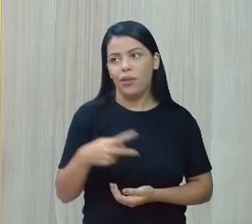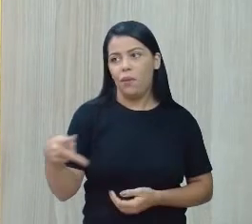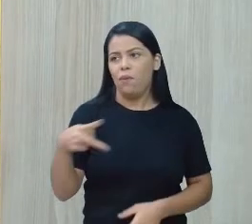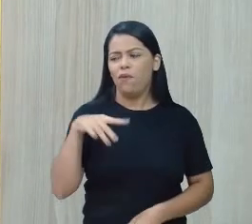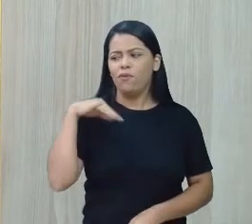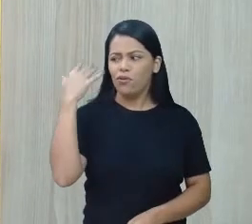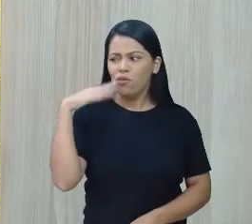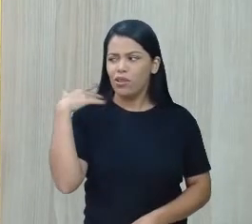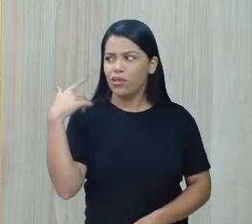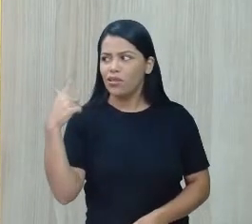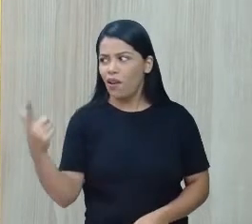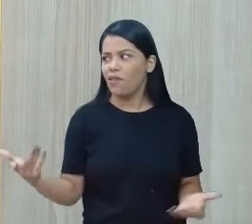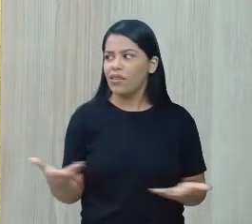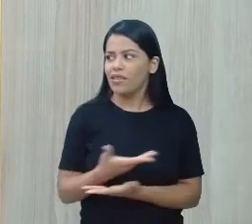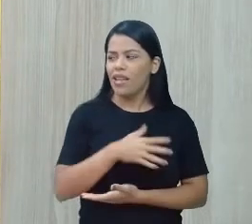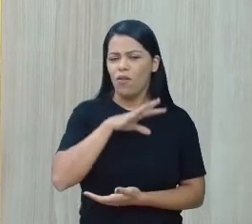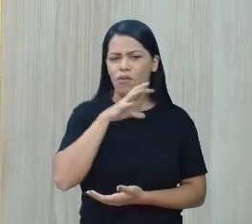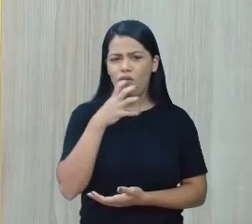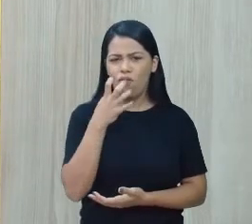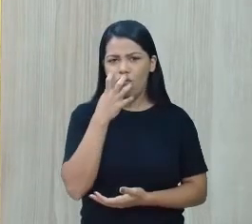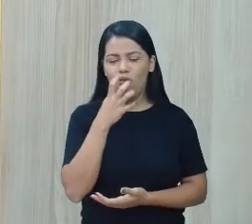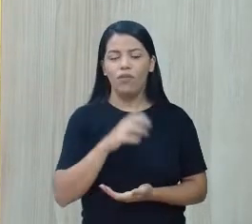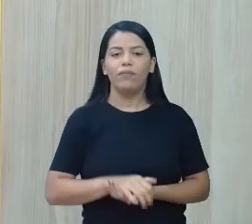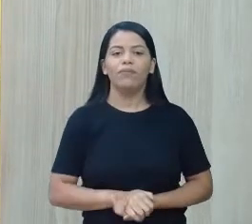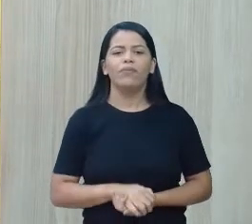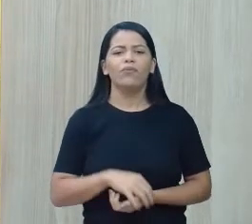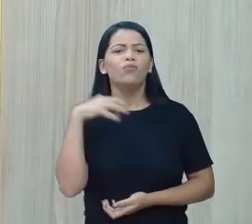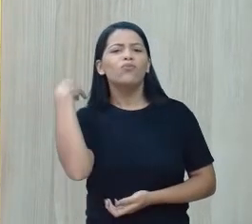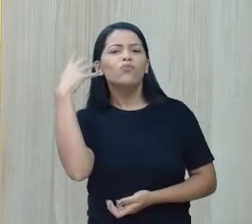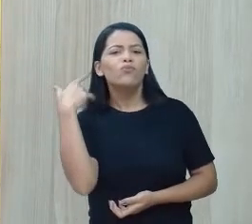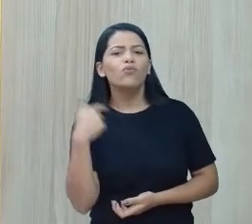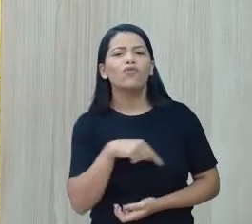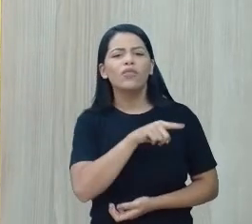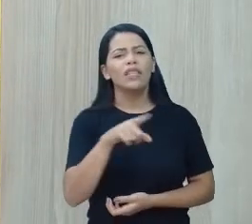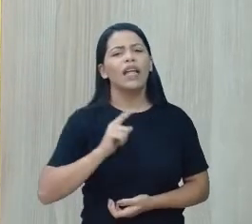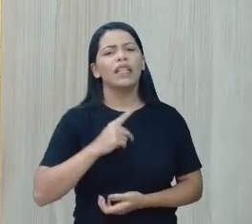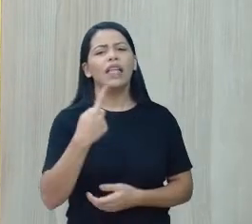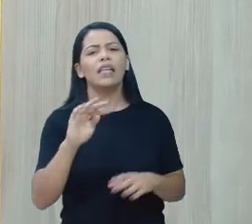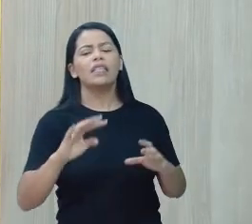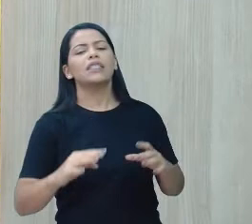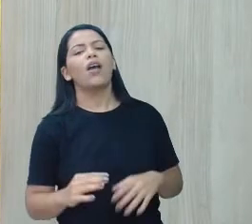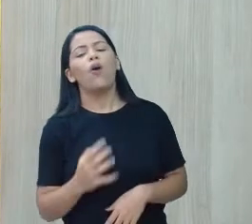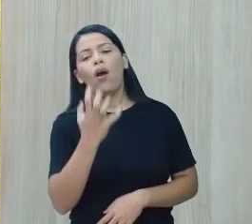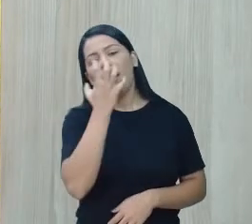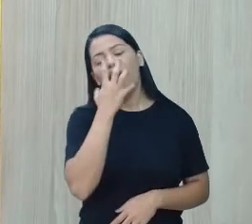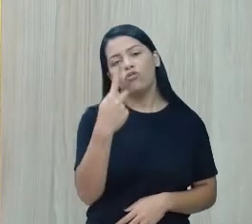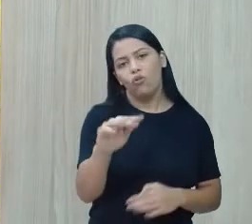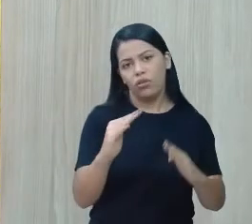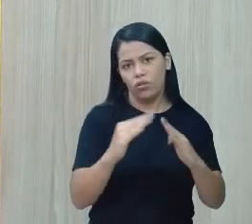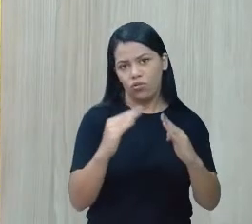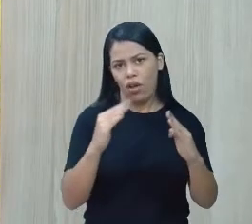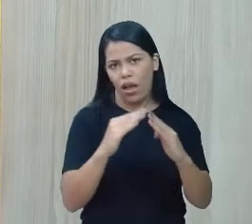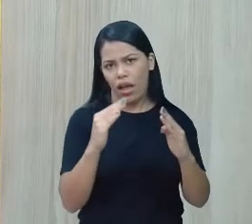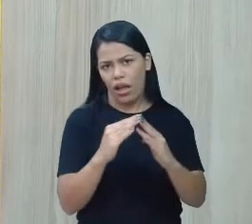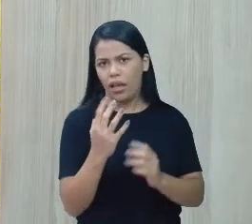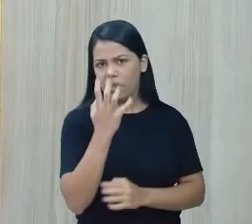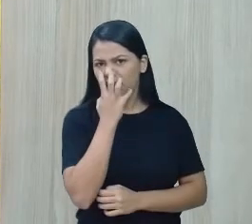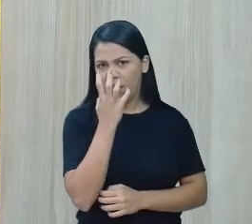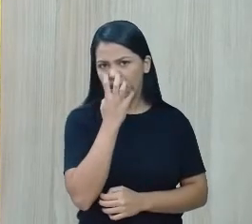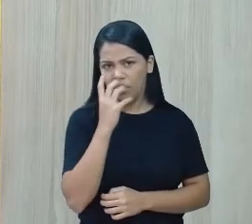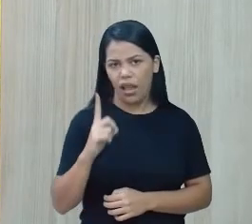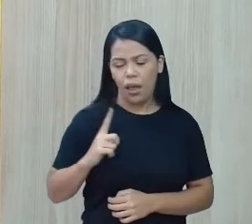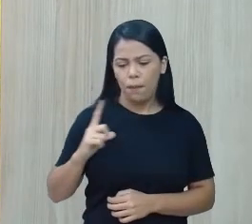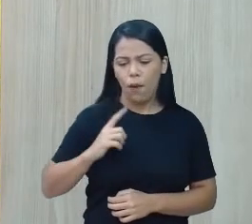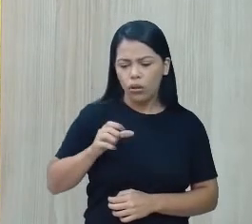foi esse? Assim, um rosnado, o cachorro. Quando o cachorro, você tem o seu cachorro em casa, bota o ossinho para ele roer, o que, é que ele faz? Você vai botar no ele faz. Exatamente. Não